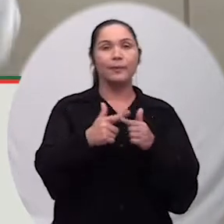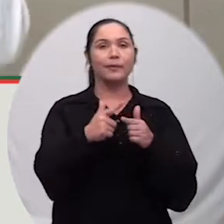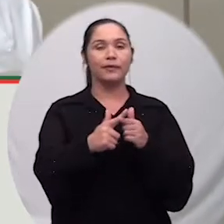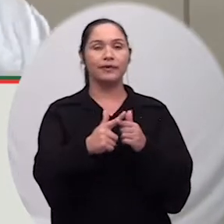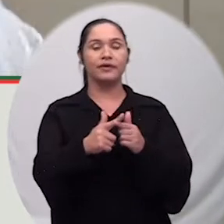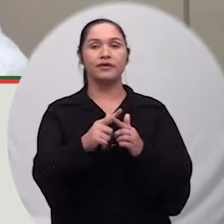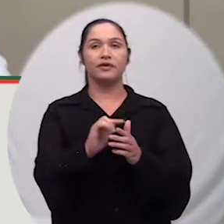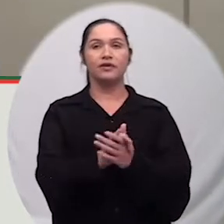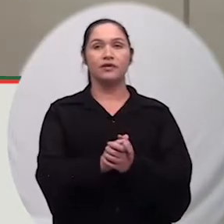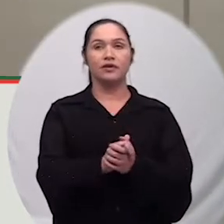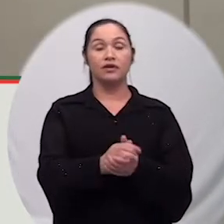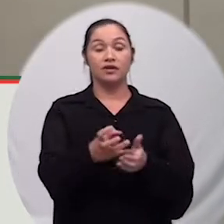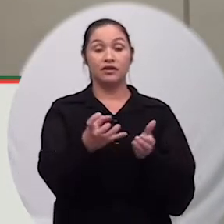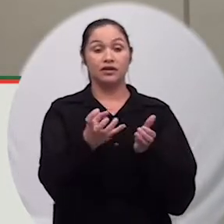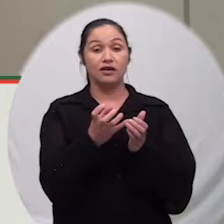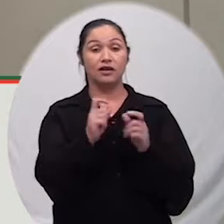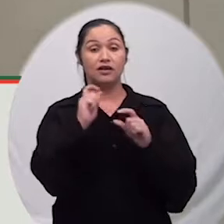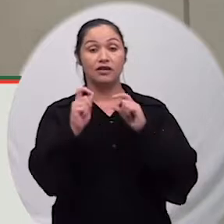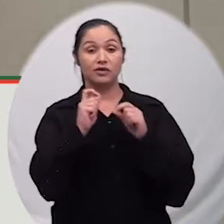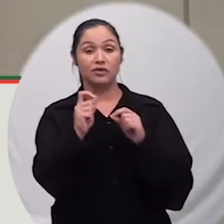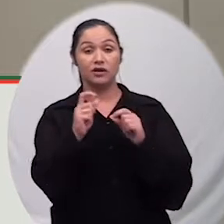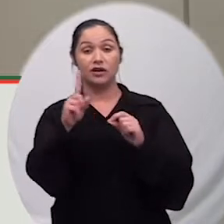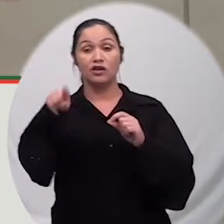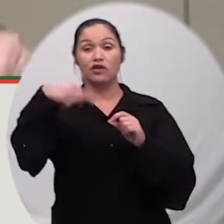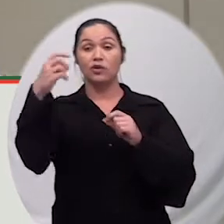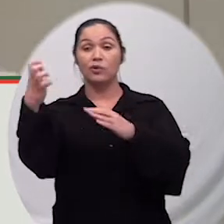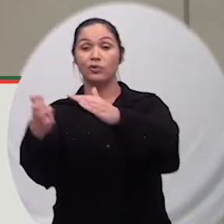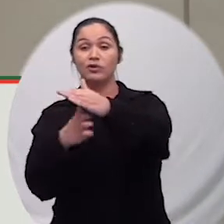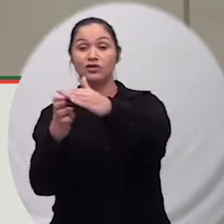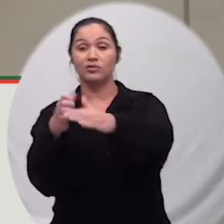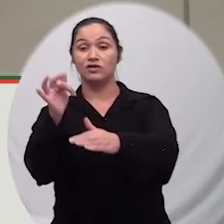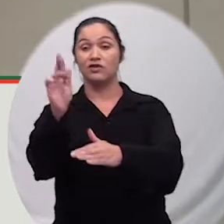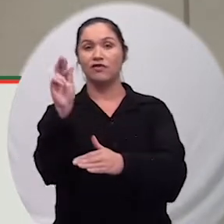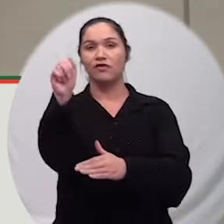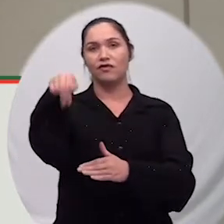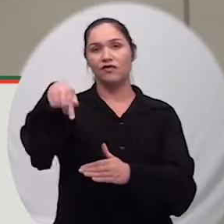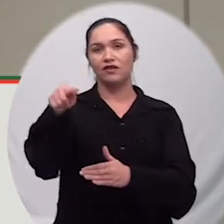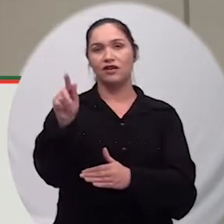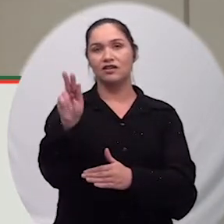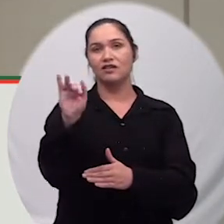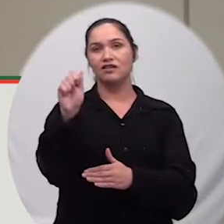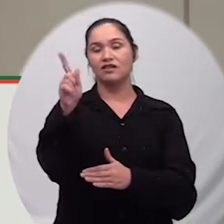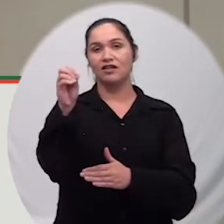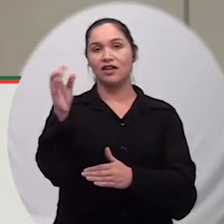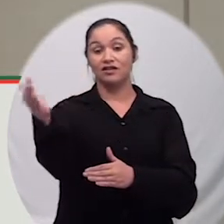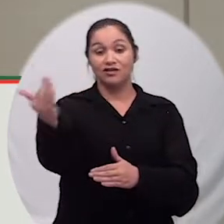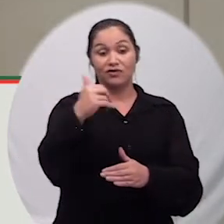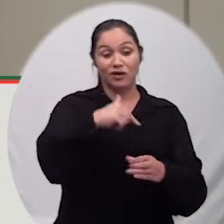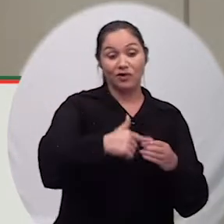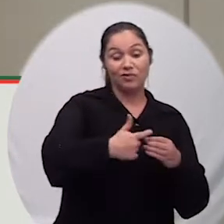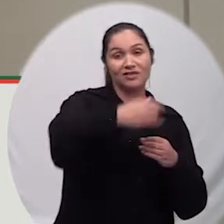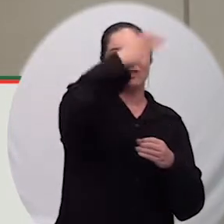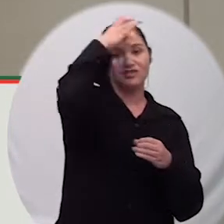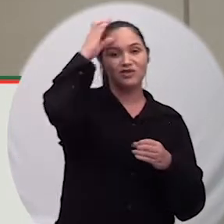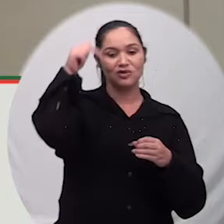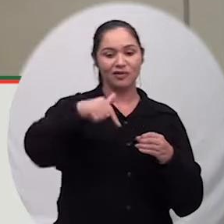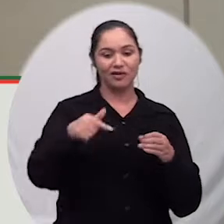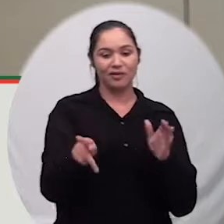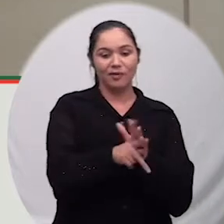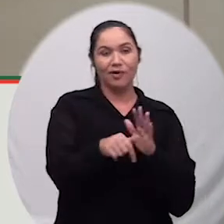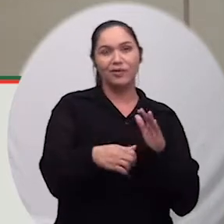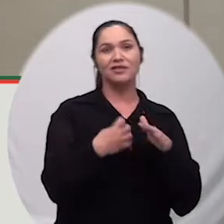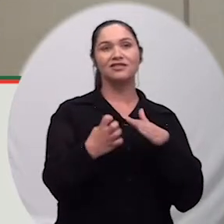pudesse atrair empresas desse ramo a virem a se instalar na cidade de Criciúma. E ele, inclusive, assumiu